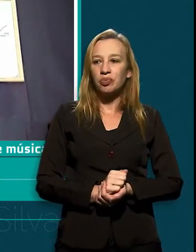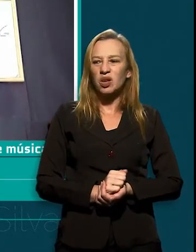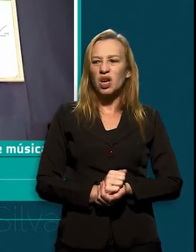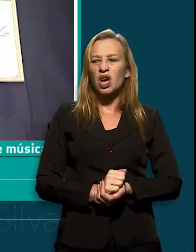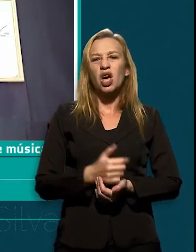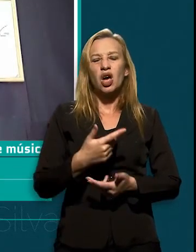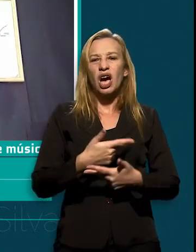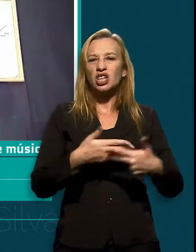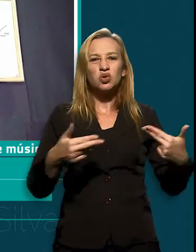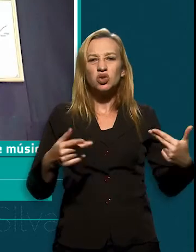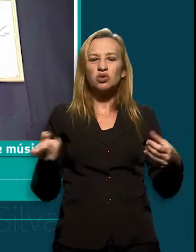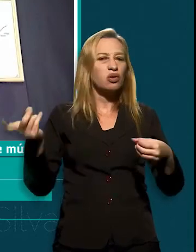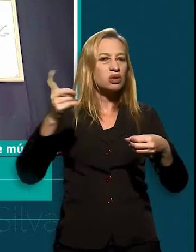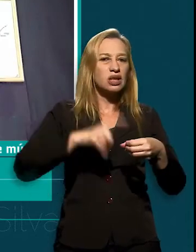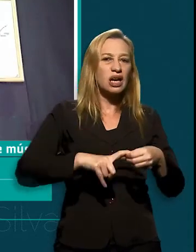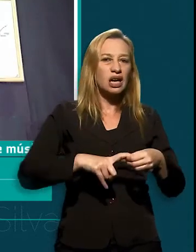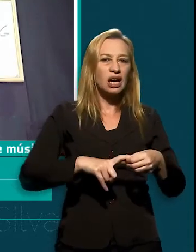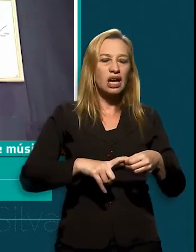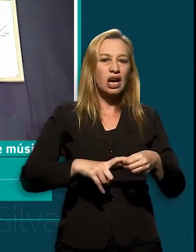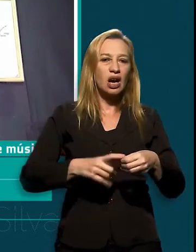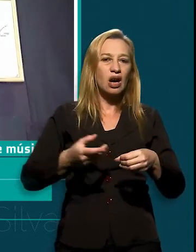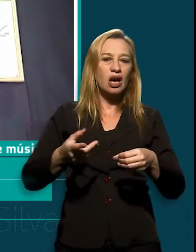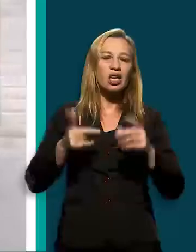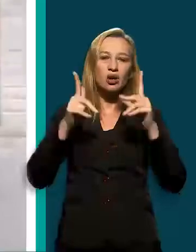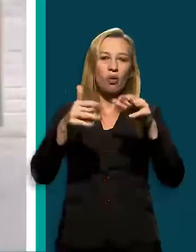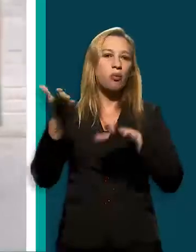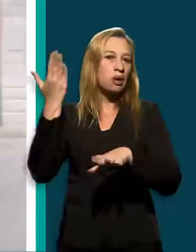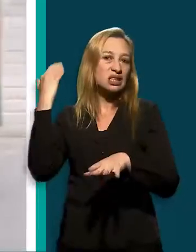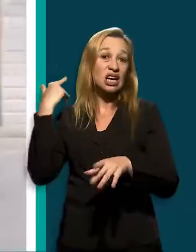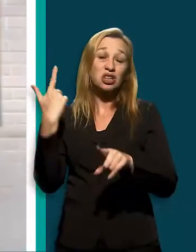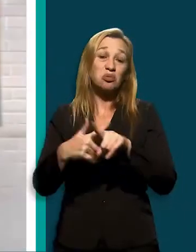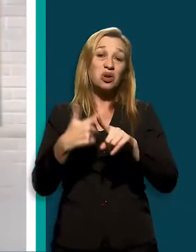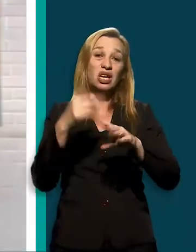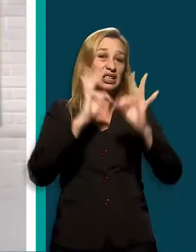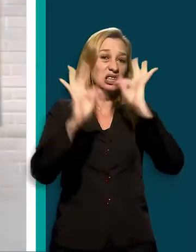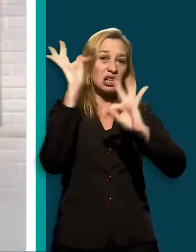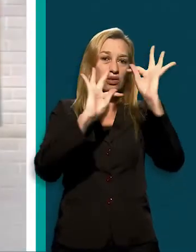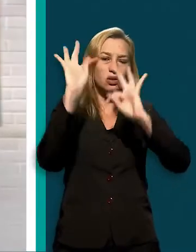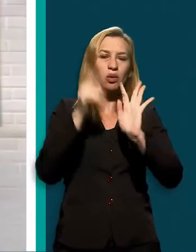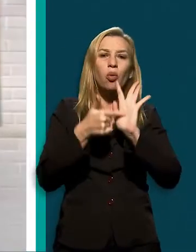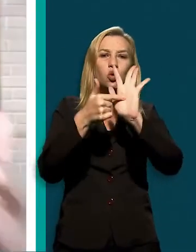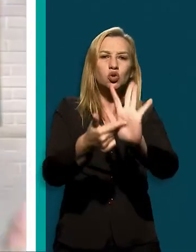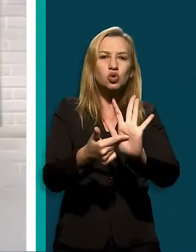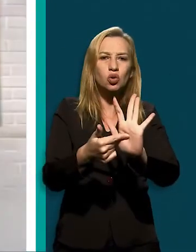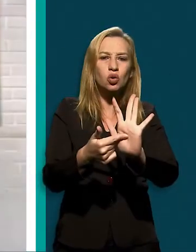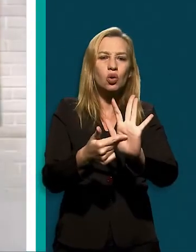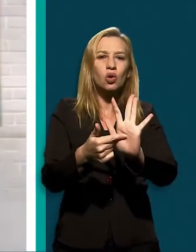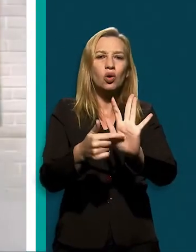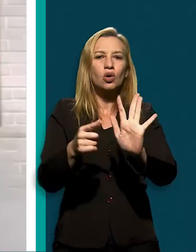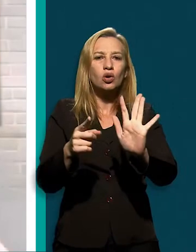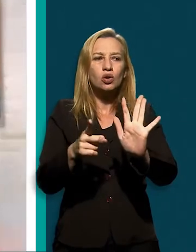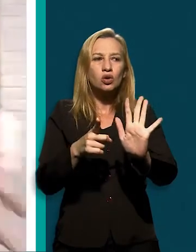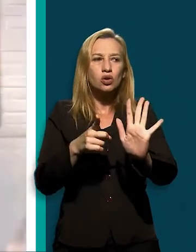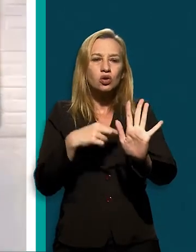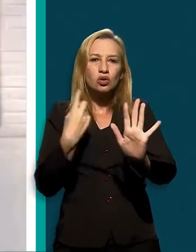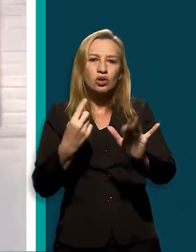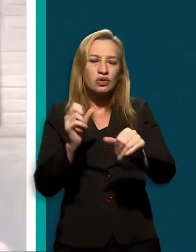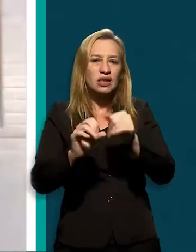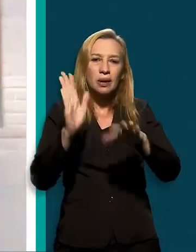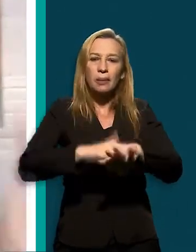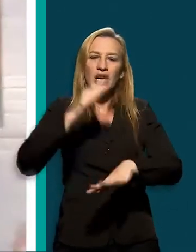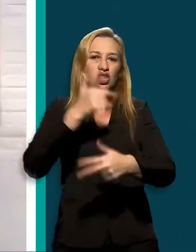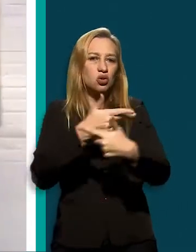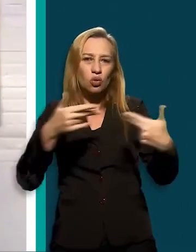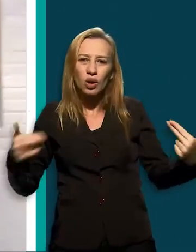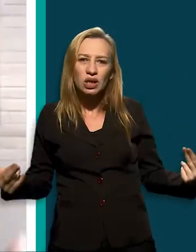acho que não voltarão a ser como antes, até mesmo porque essa tecnologia proporcionou a gente fazer